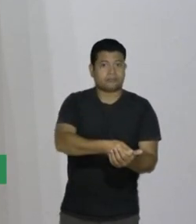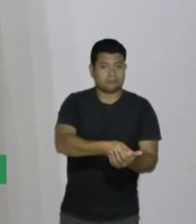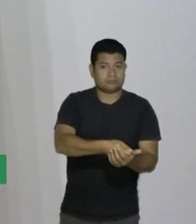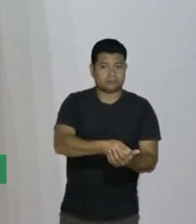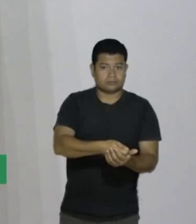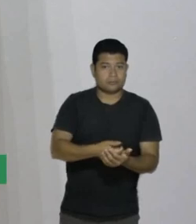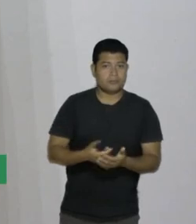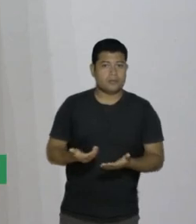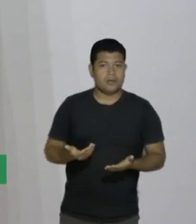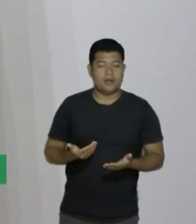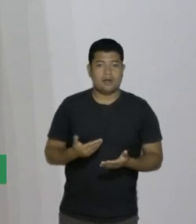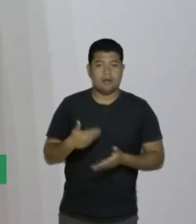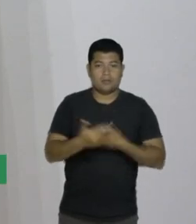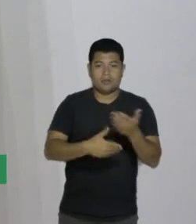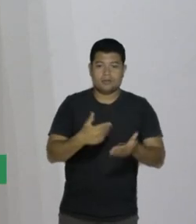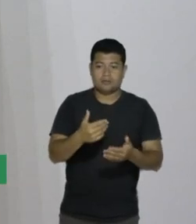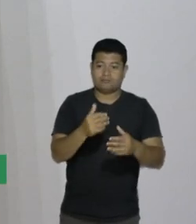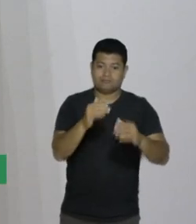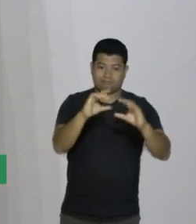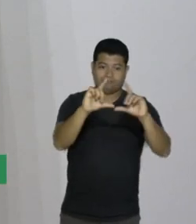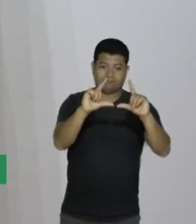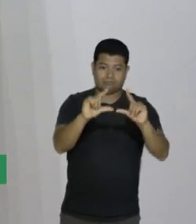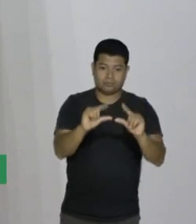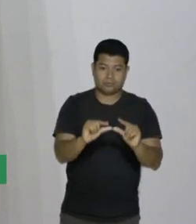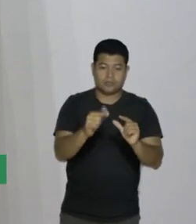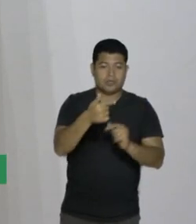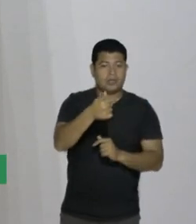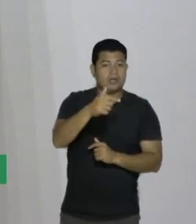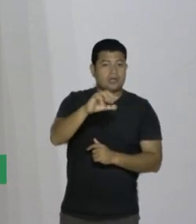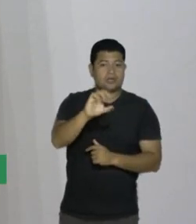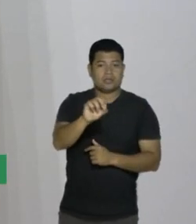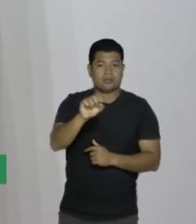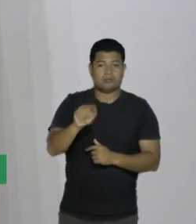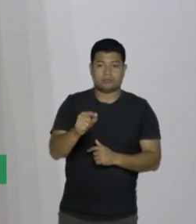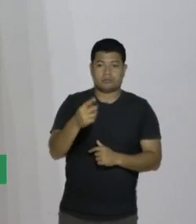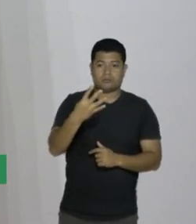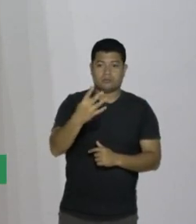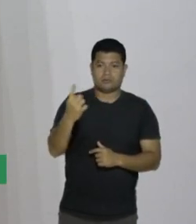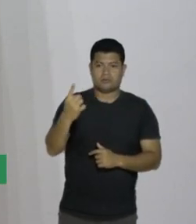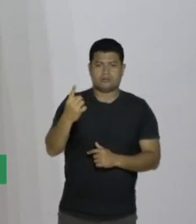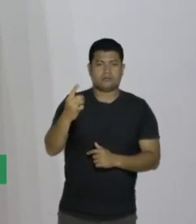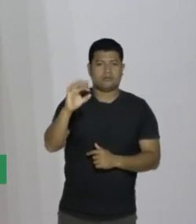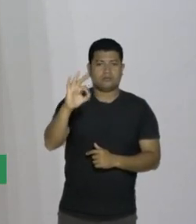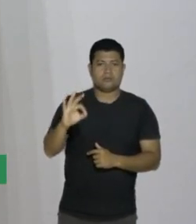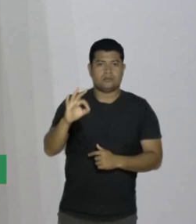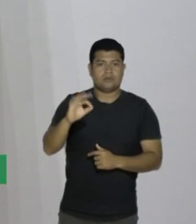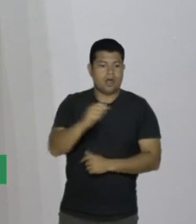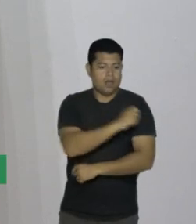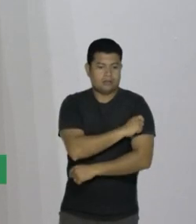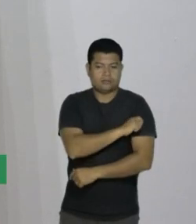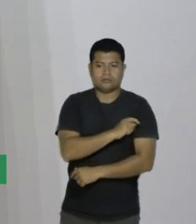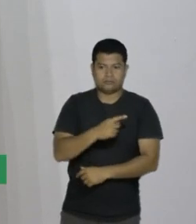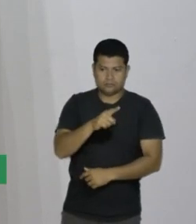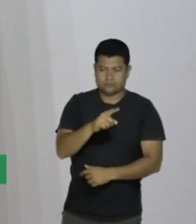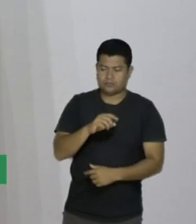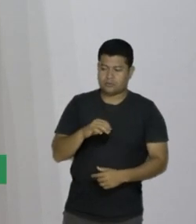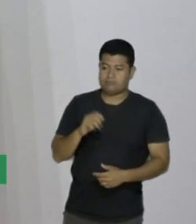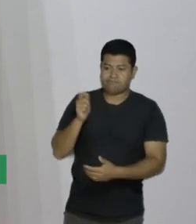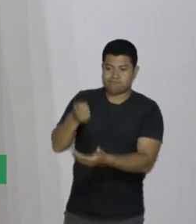passou para 70 pontos 41 ou seja nós pagamos aluno para ele estudar